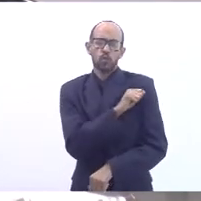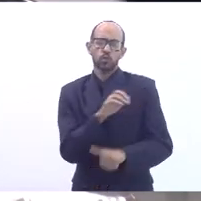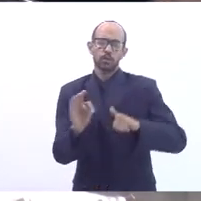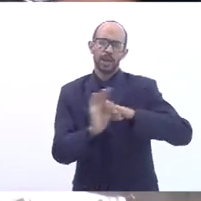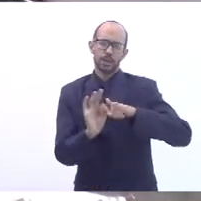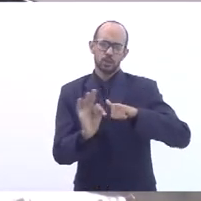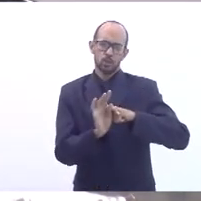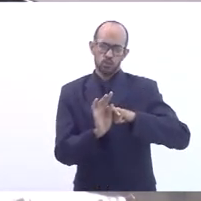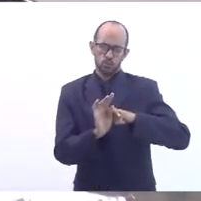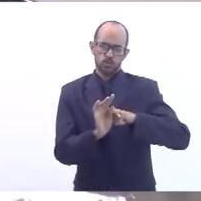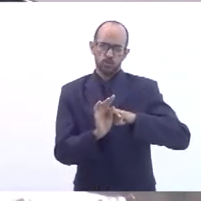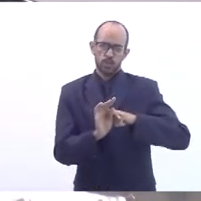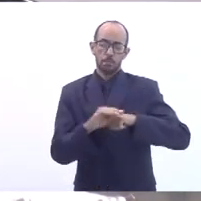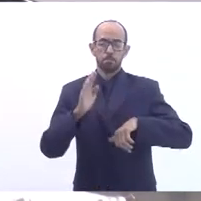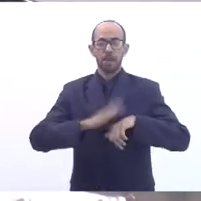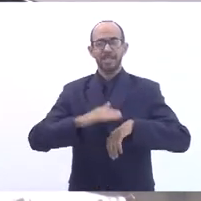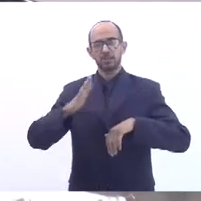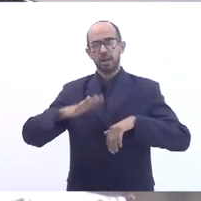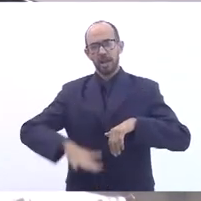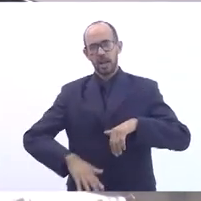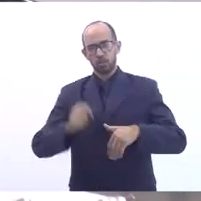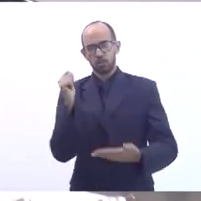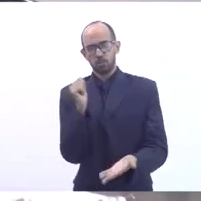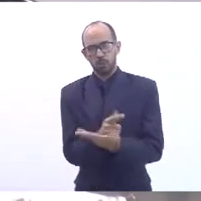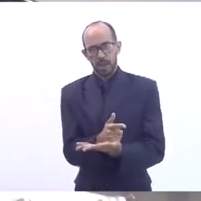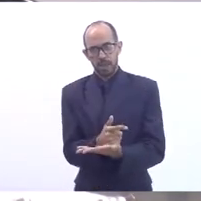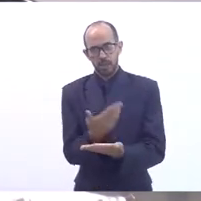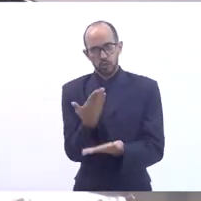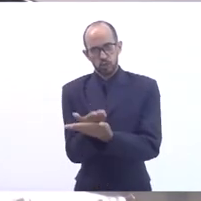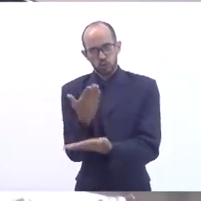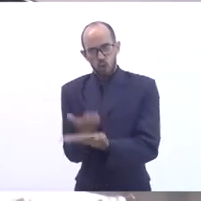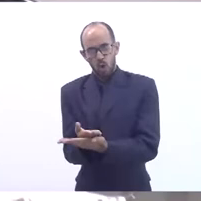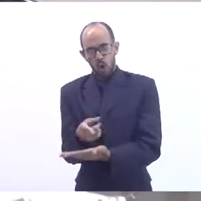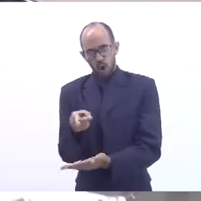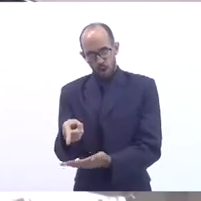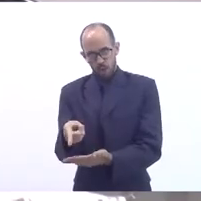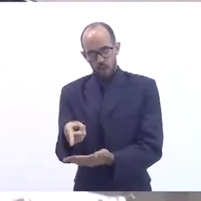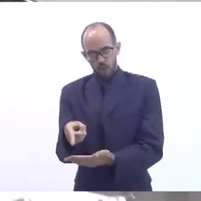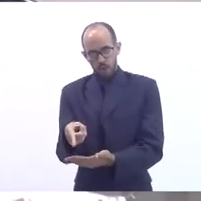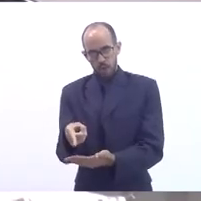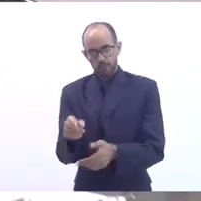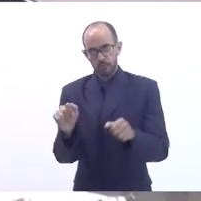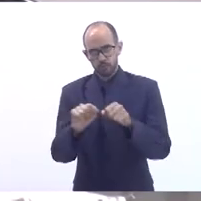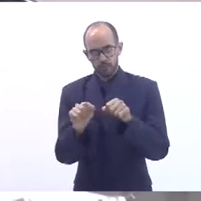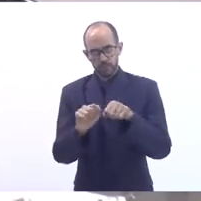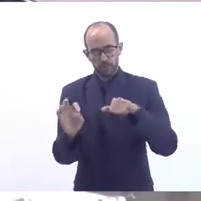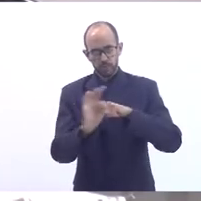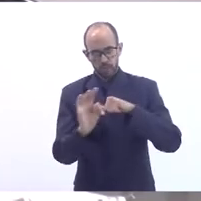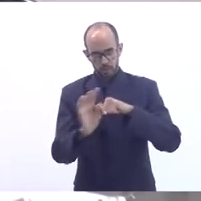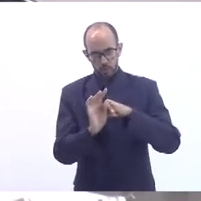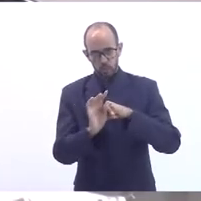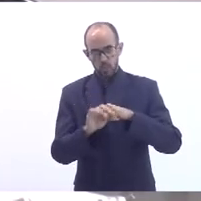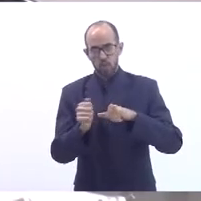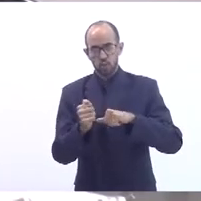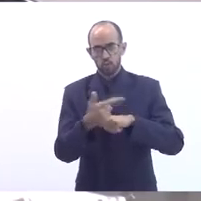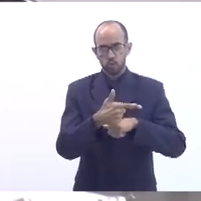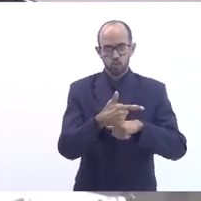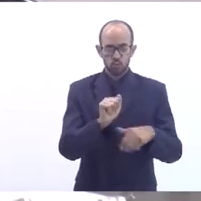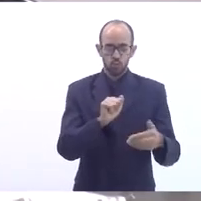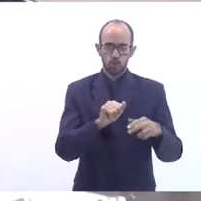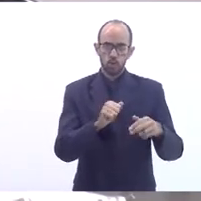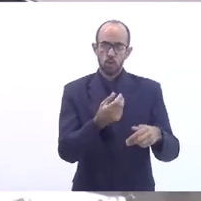você é mais barato pagar um estudante fazer o nível técnico dele do que